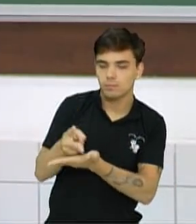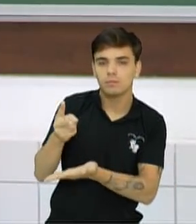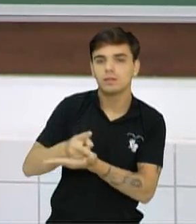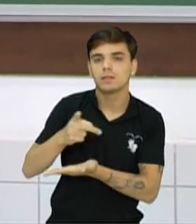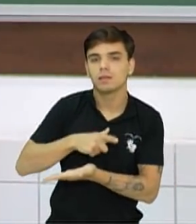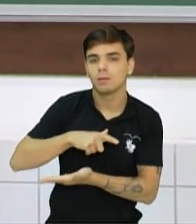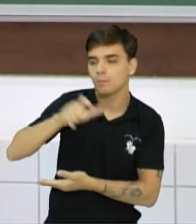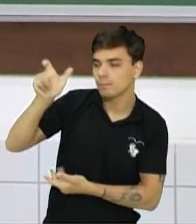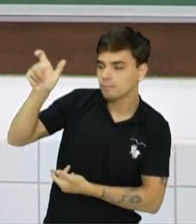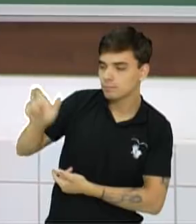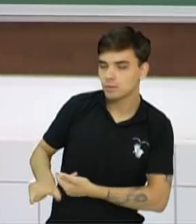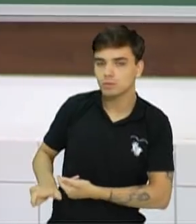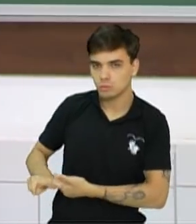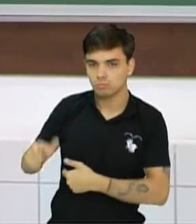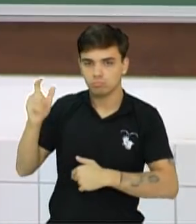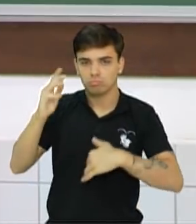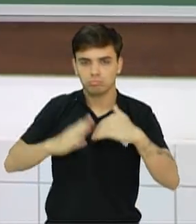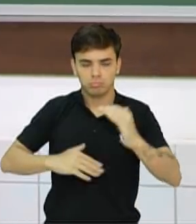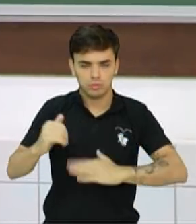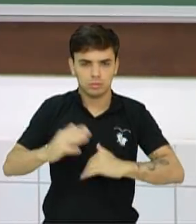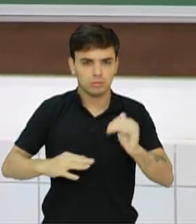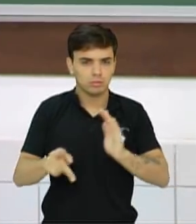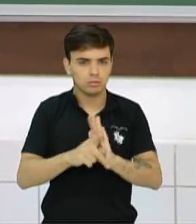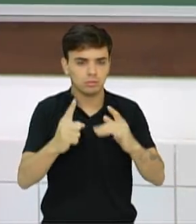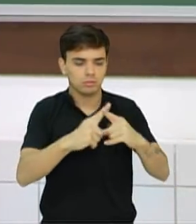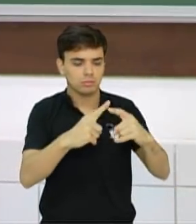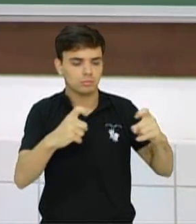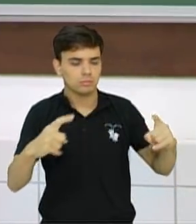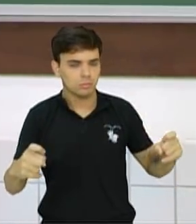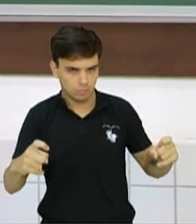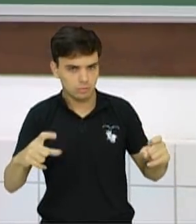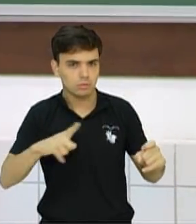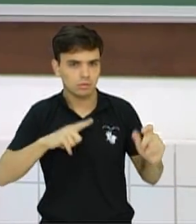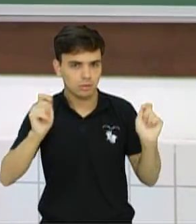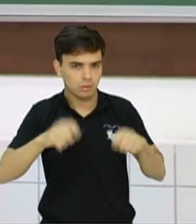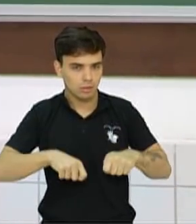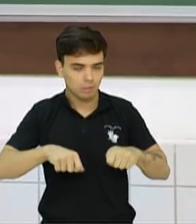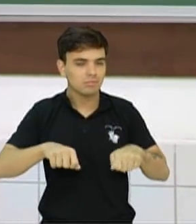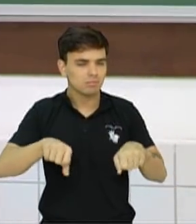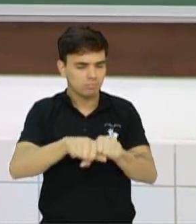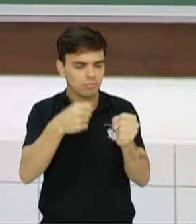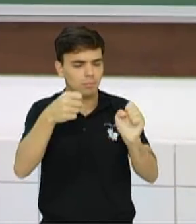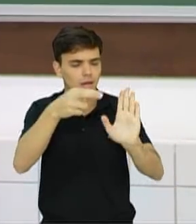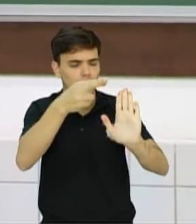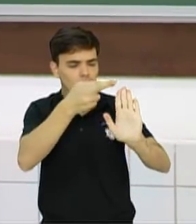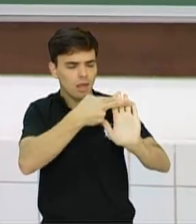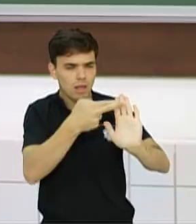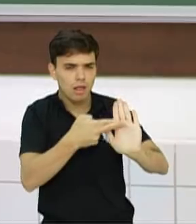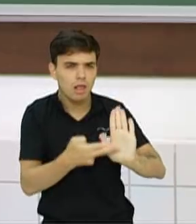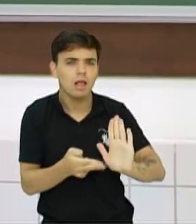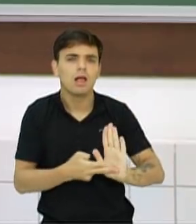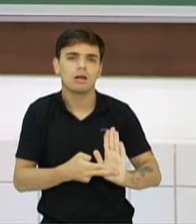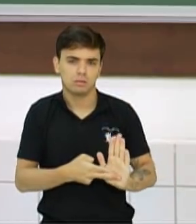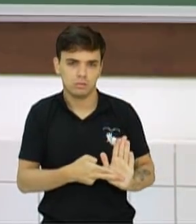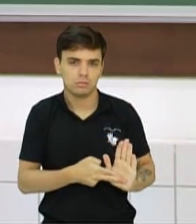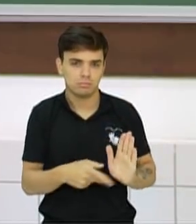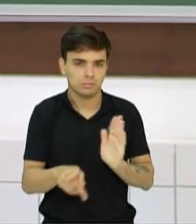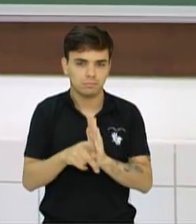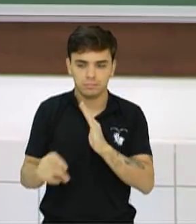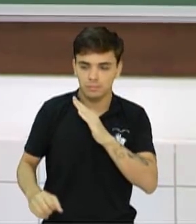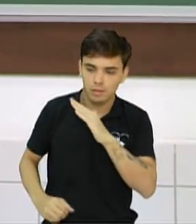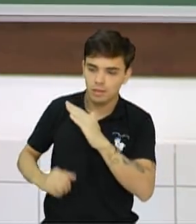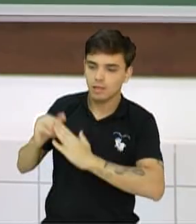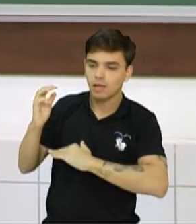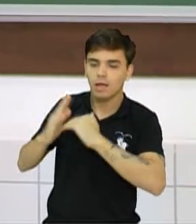um personagem construtor da ciência para que a gente possa quebrar esses padrões que foram criados pelo